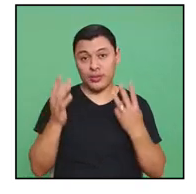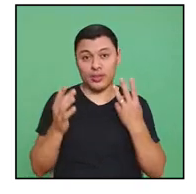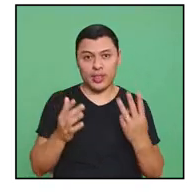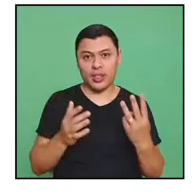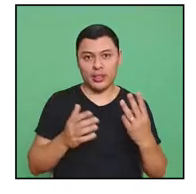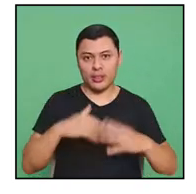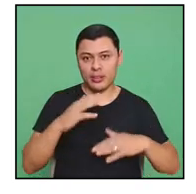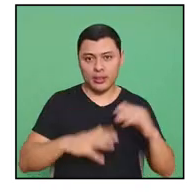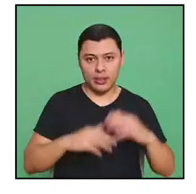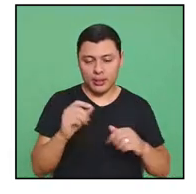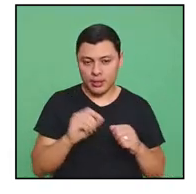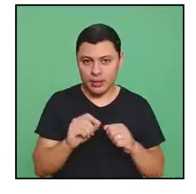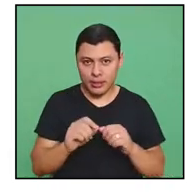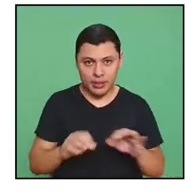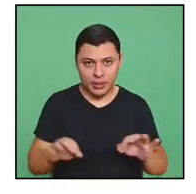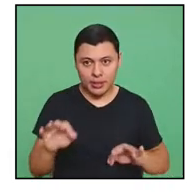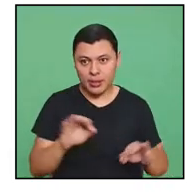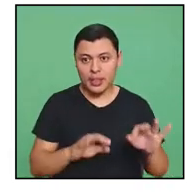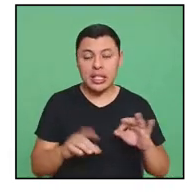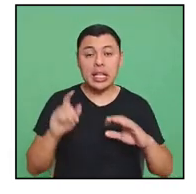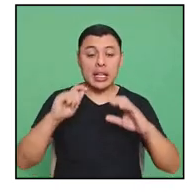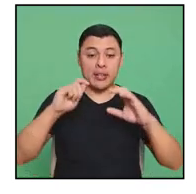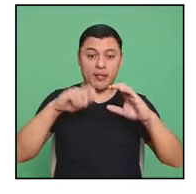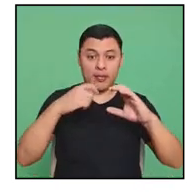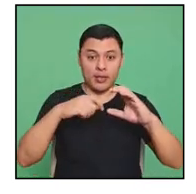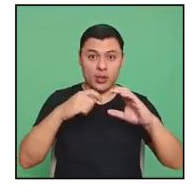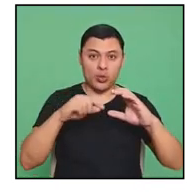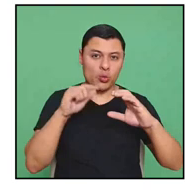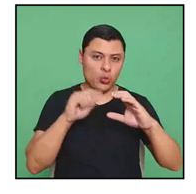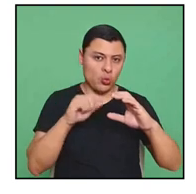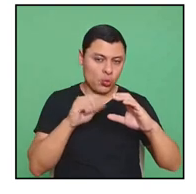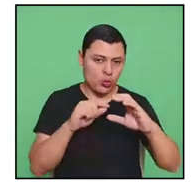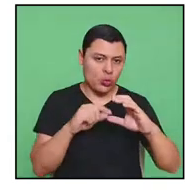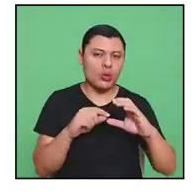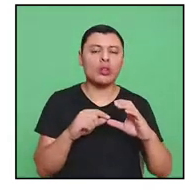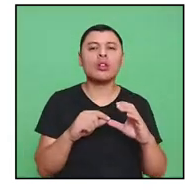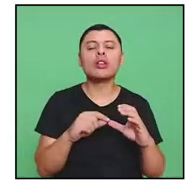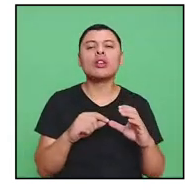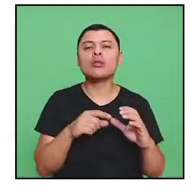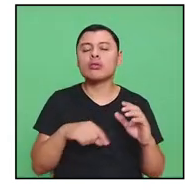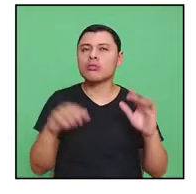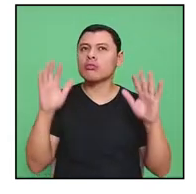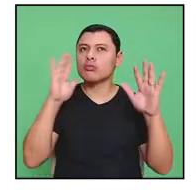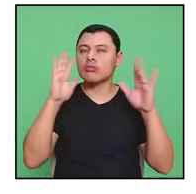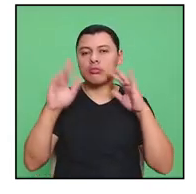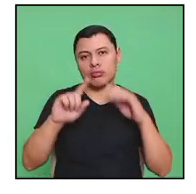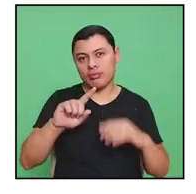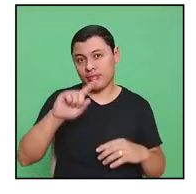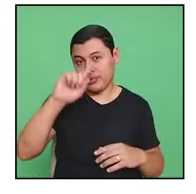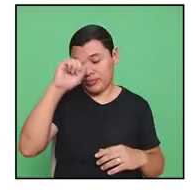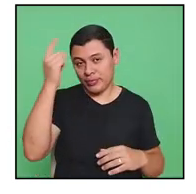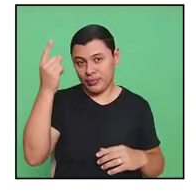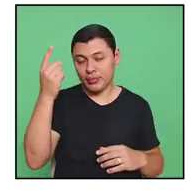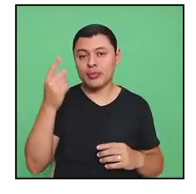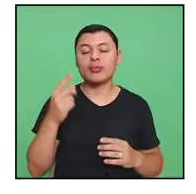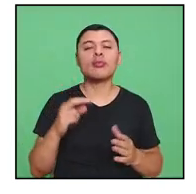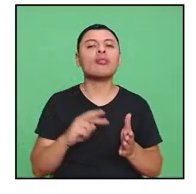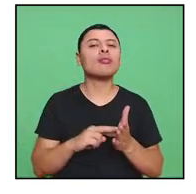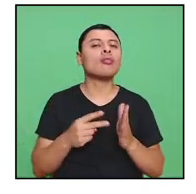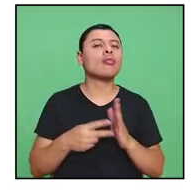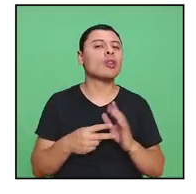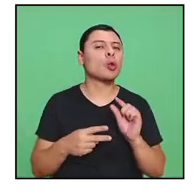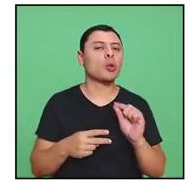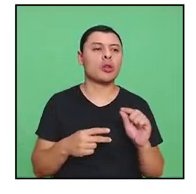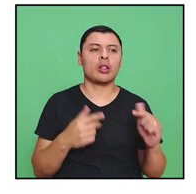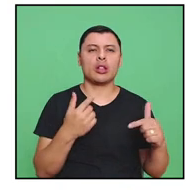Esse vídeo, né, esse vídeo ensaio com uma leitura que nós fizemos, que ele traz fragmentos de todos os